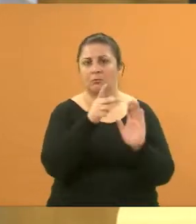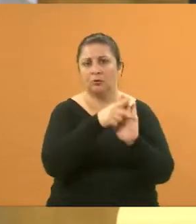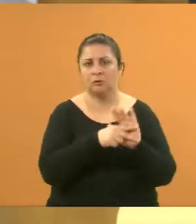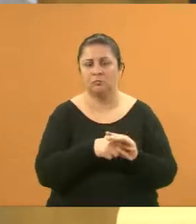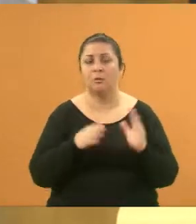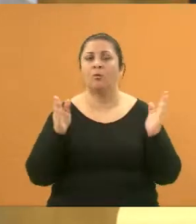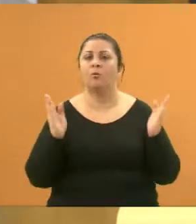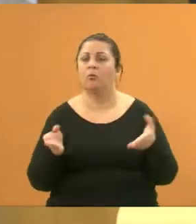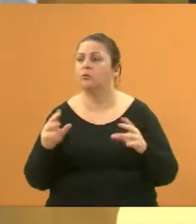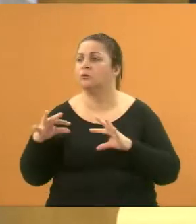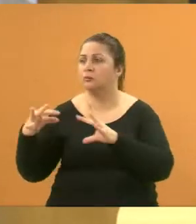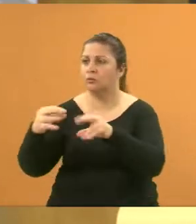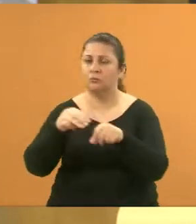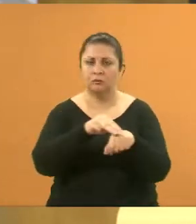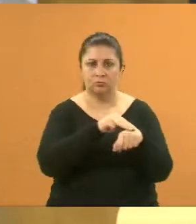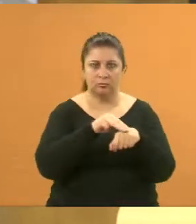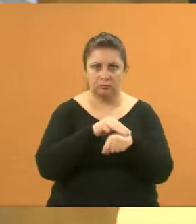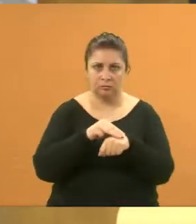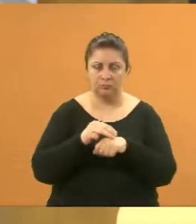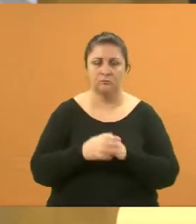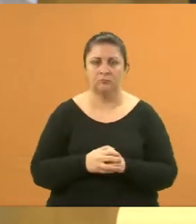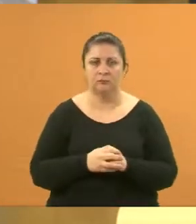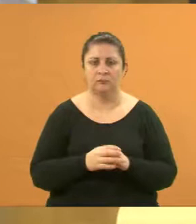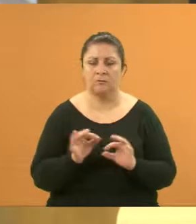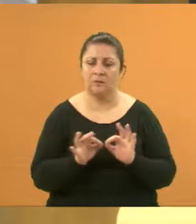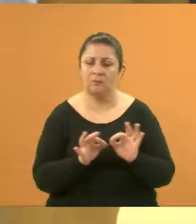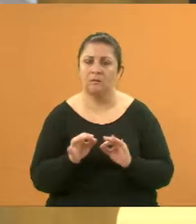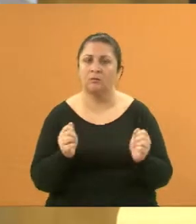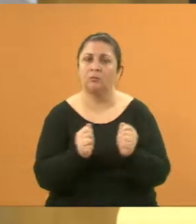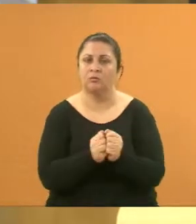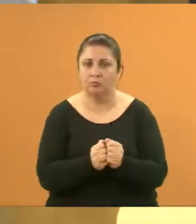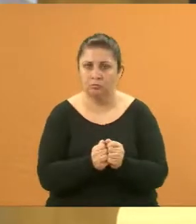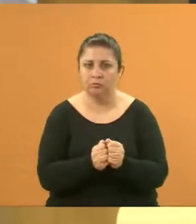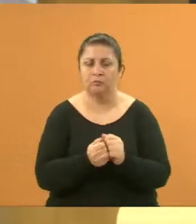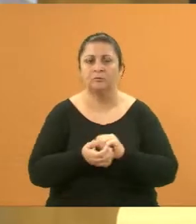hoje, em consenso, nós construímos junto aqui